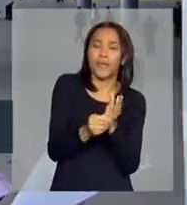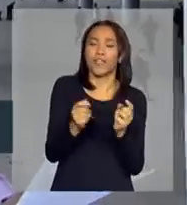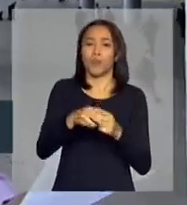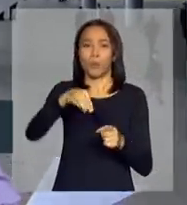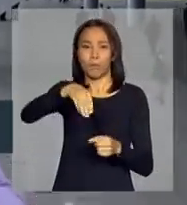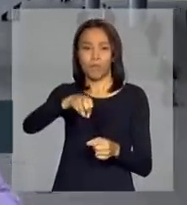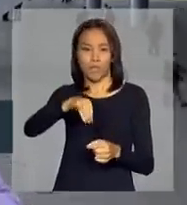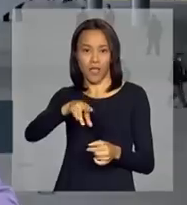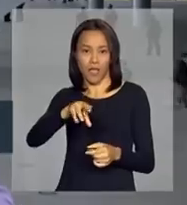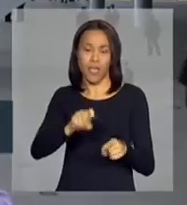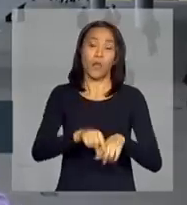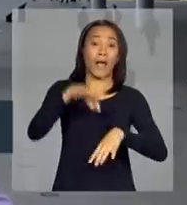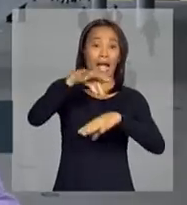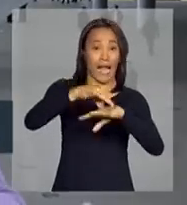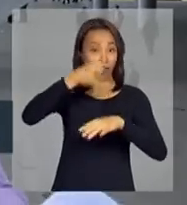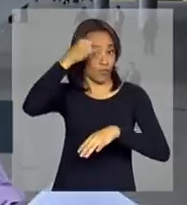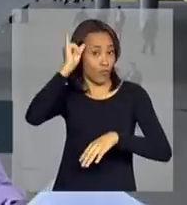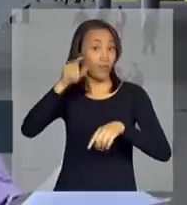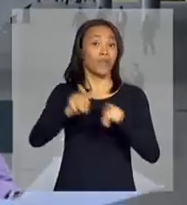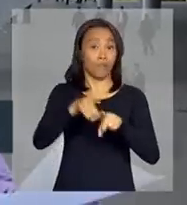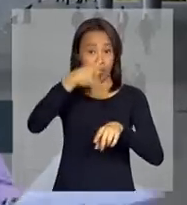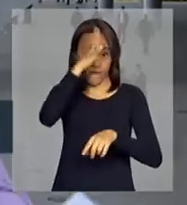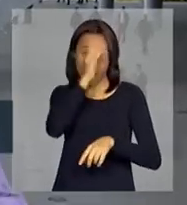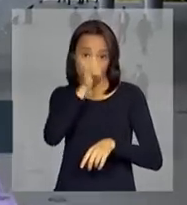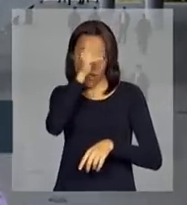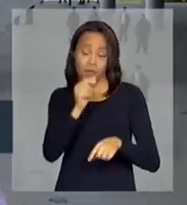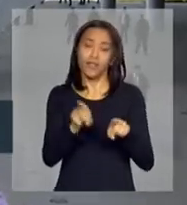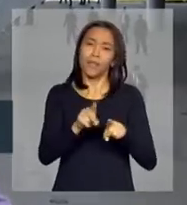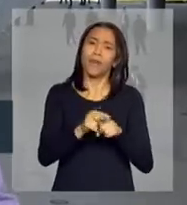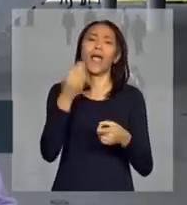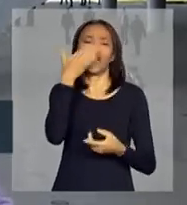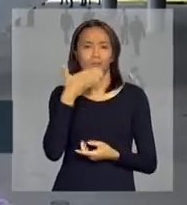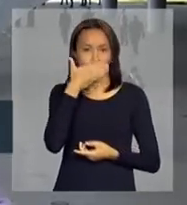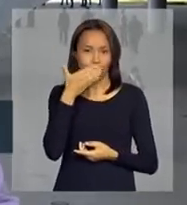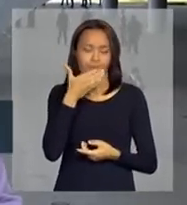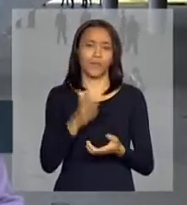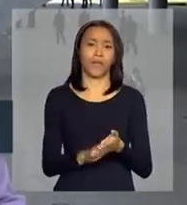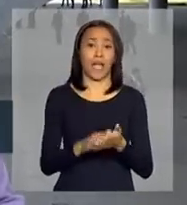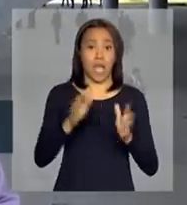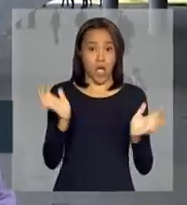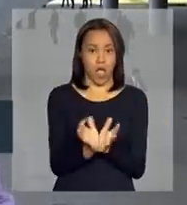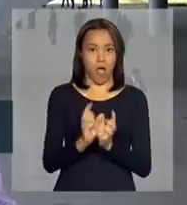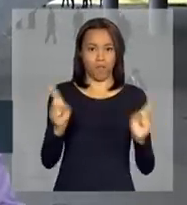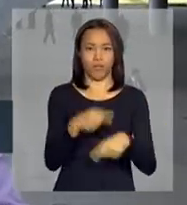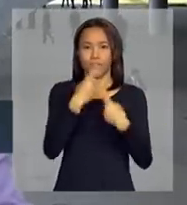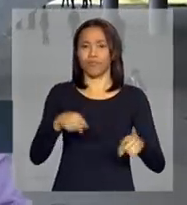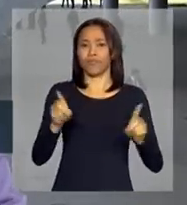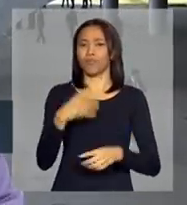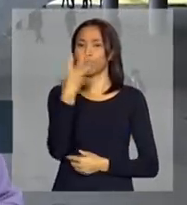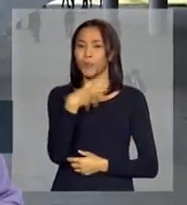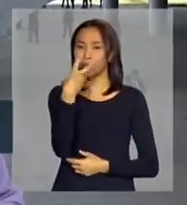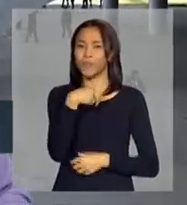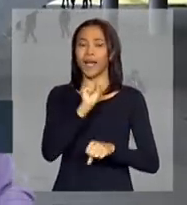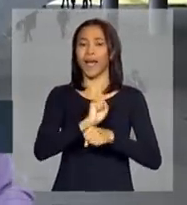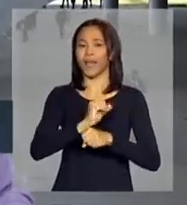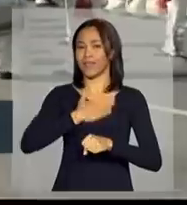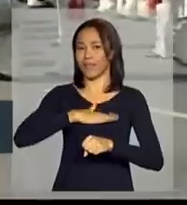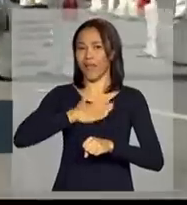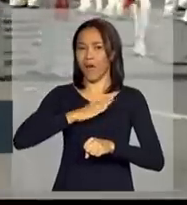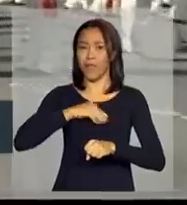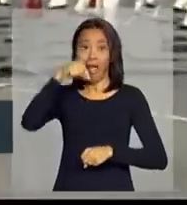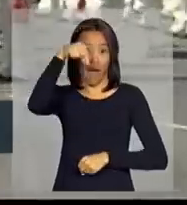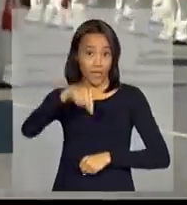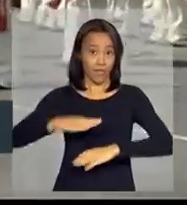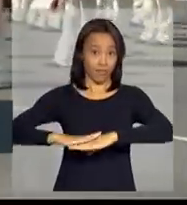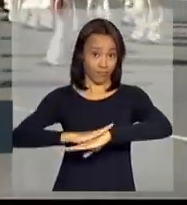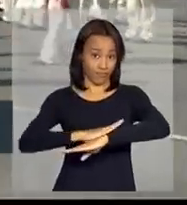minério de ferro, carnes de boi e de frango, além de açúcar. A banda marcial do Exército já está posicionada aqui ao pé